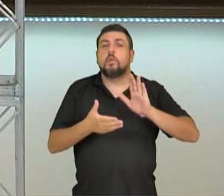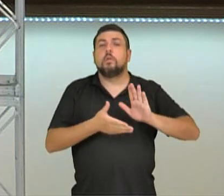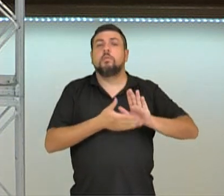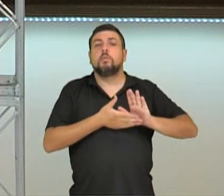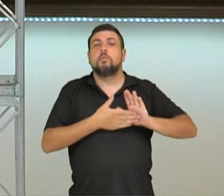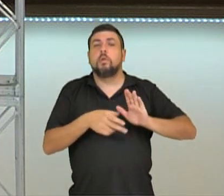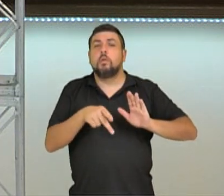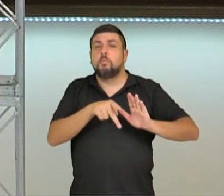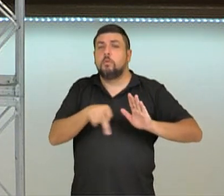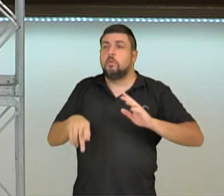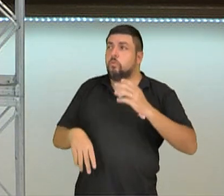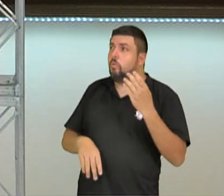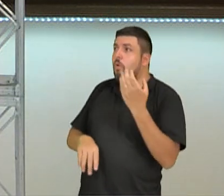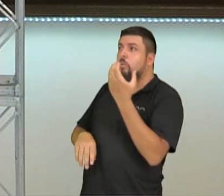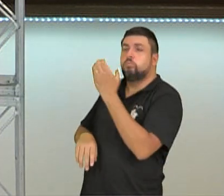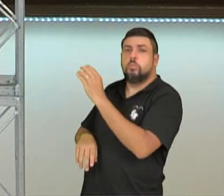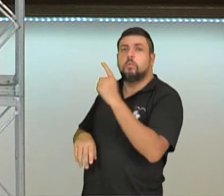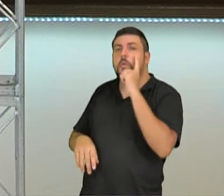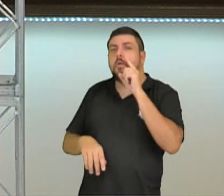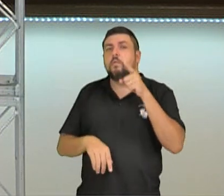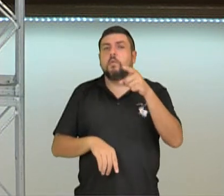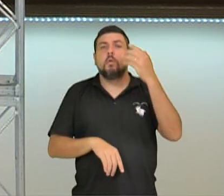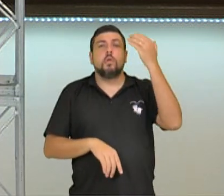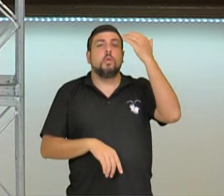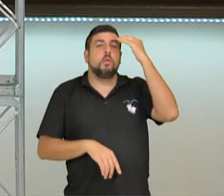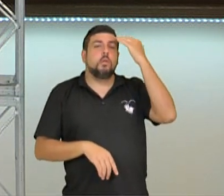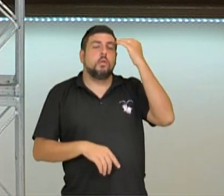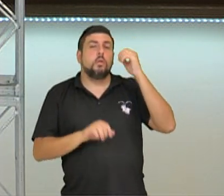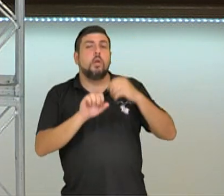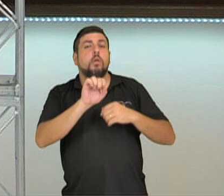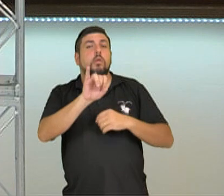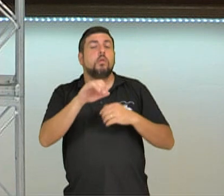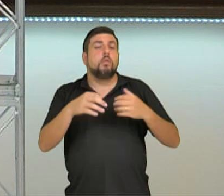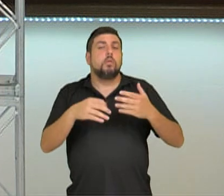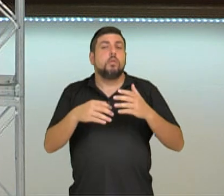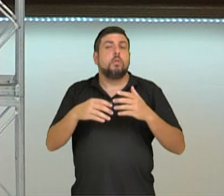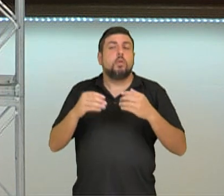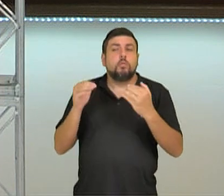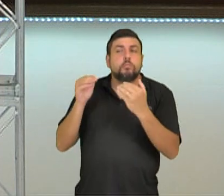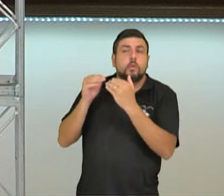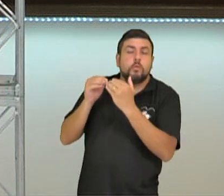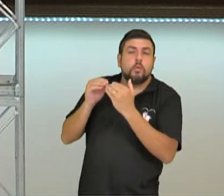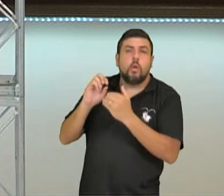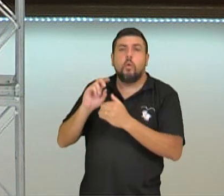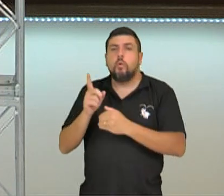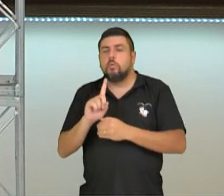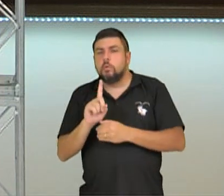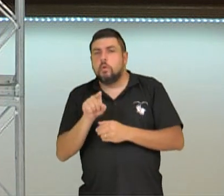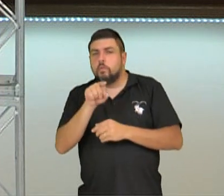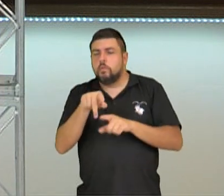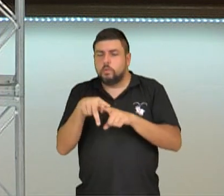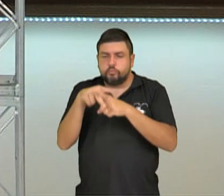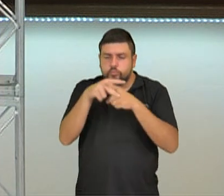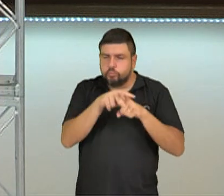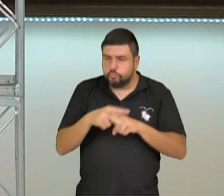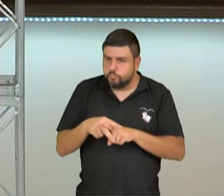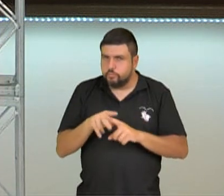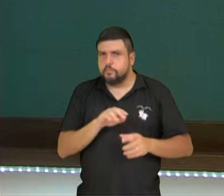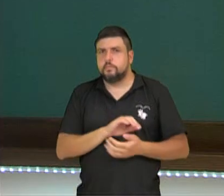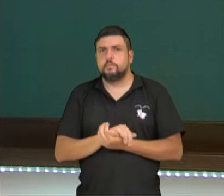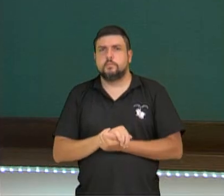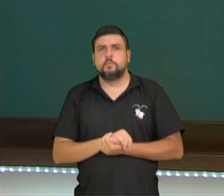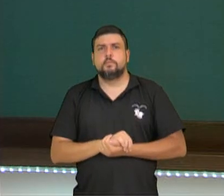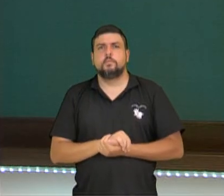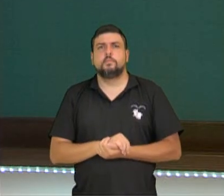colocou para entender se o que vocês escreveram aí está de acordo com o meu aqui ou não, e aí vocês fazem as alterações devidas,